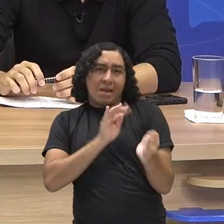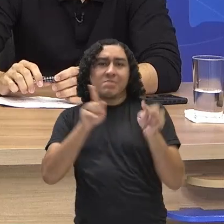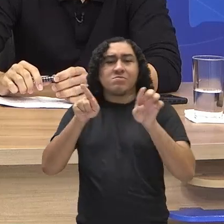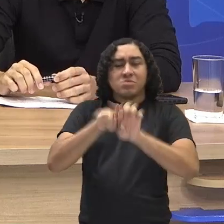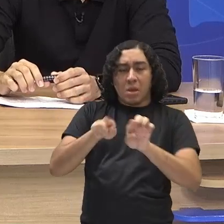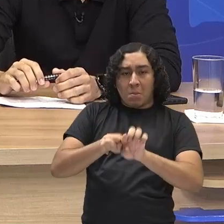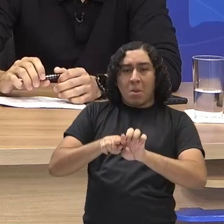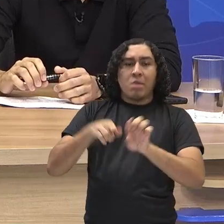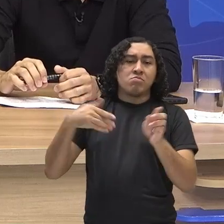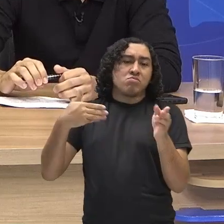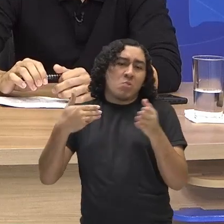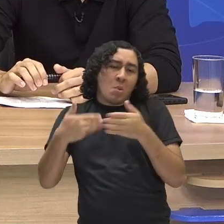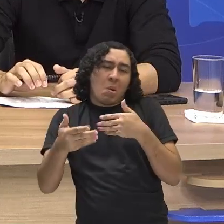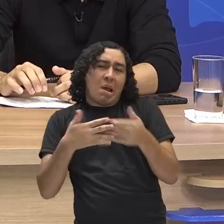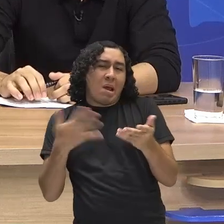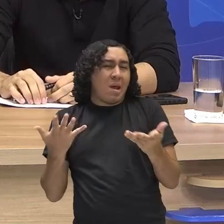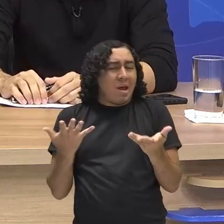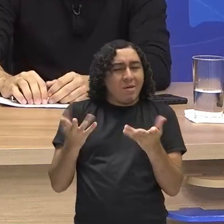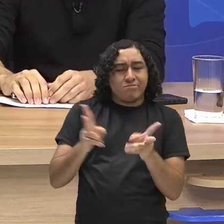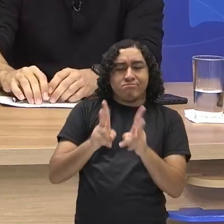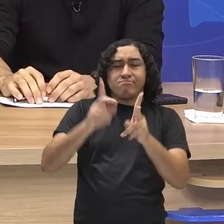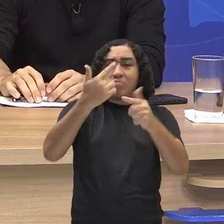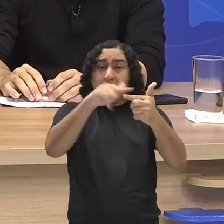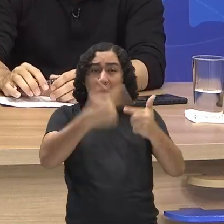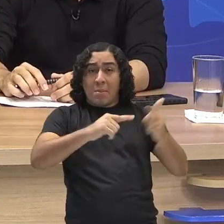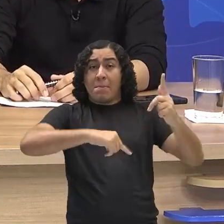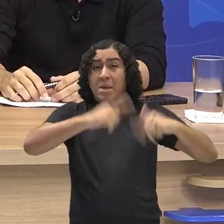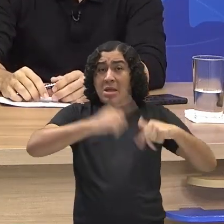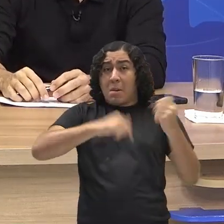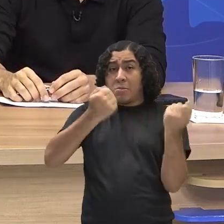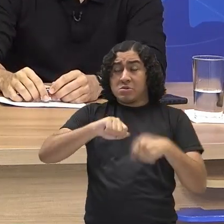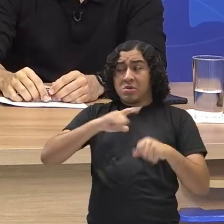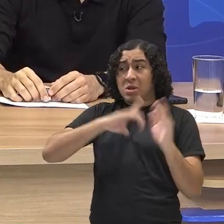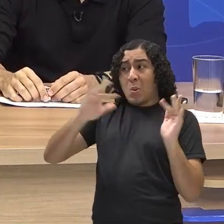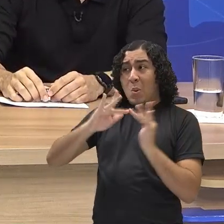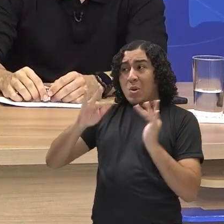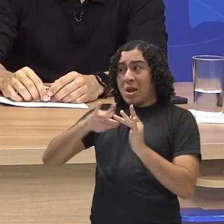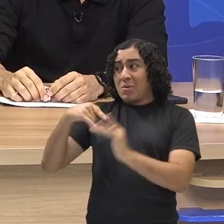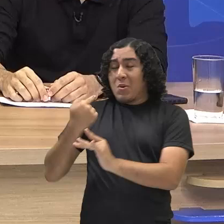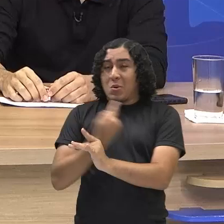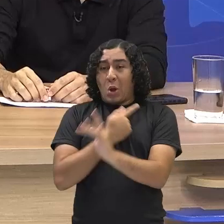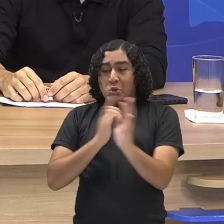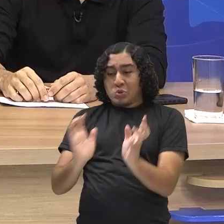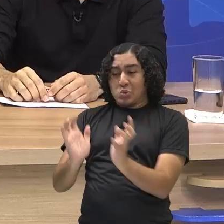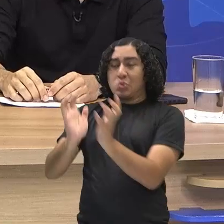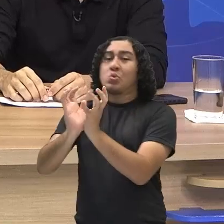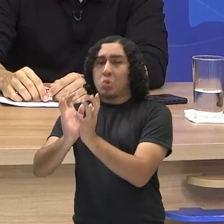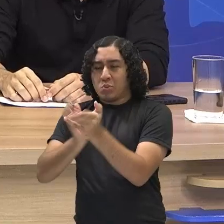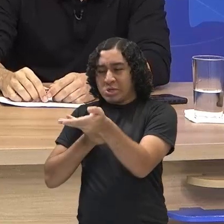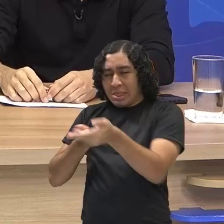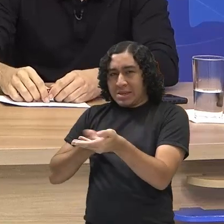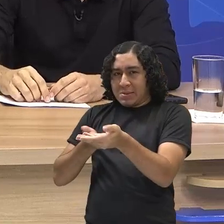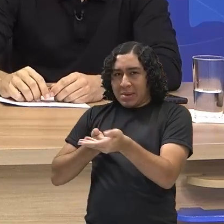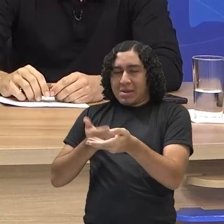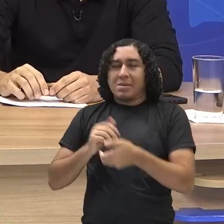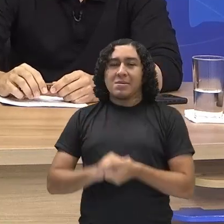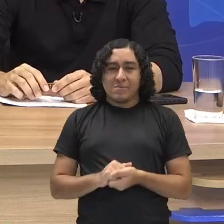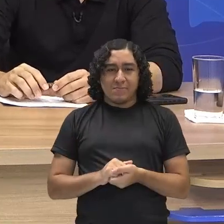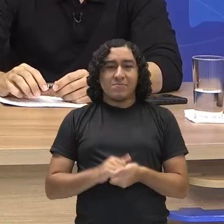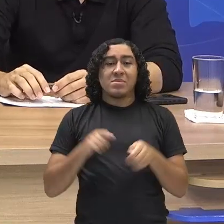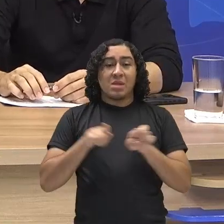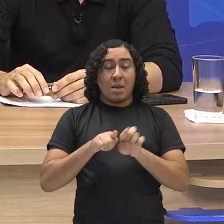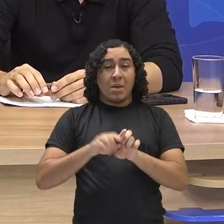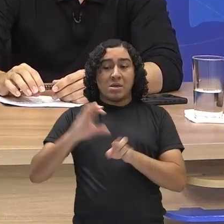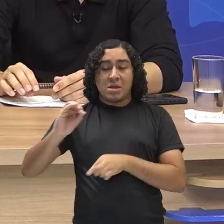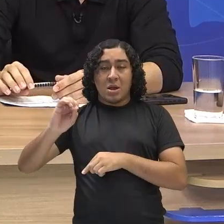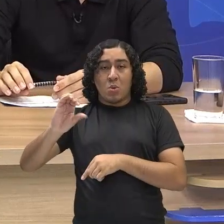qualquer problema em equipamento, você pode estar entrando em contato com a nossa central de atendimento pelo 0800 ou